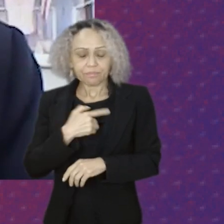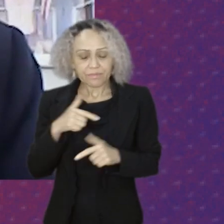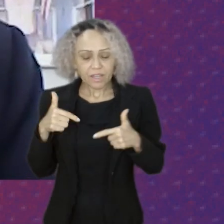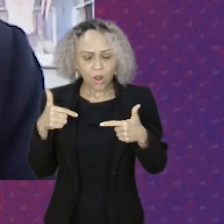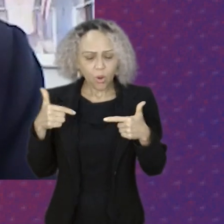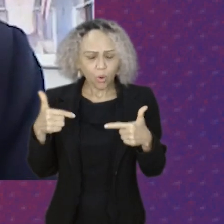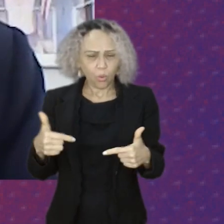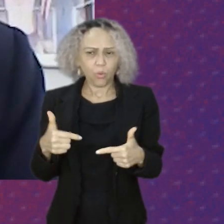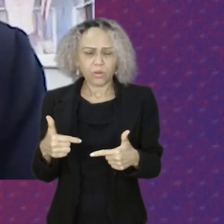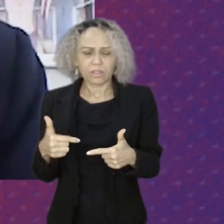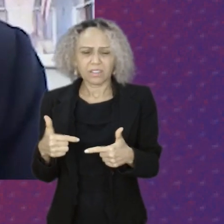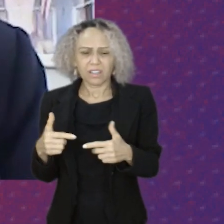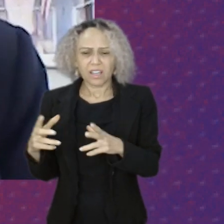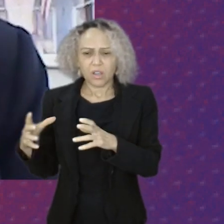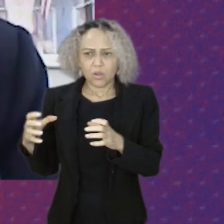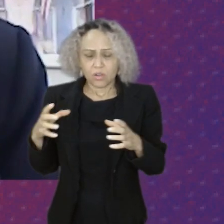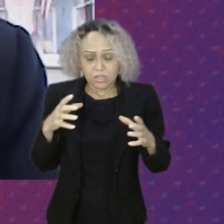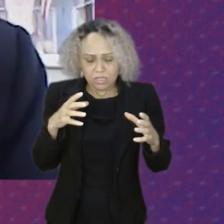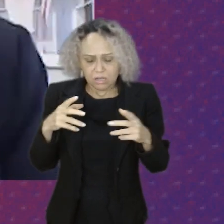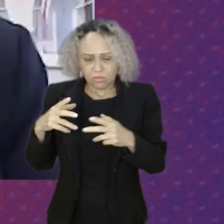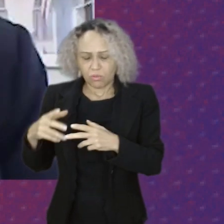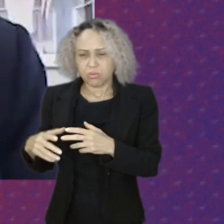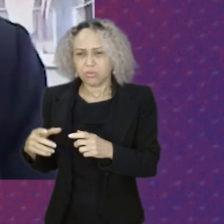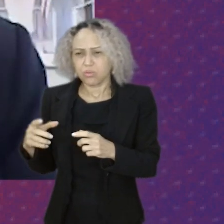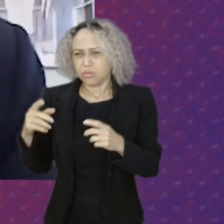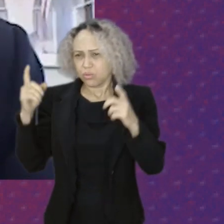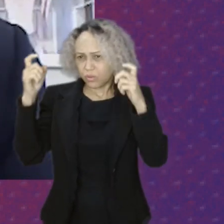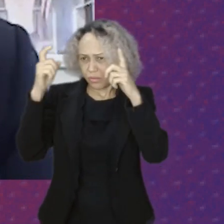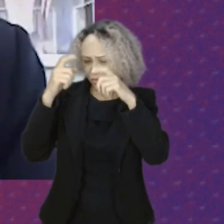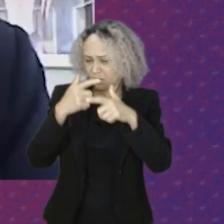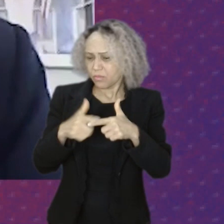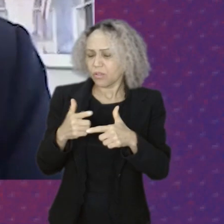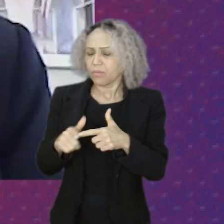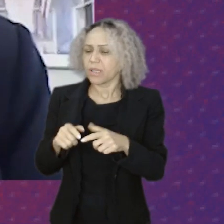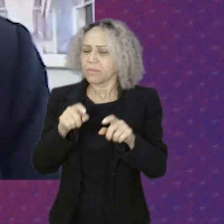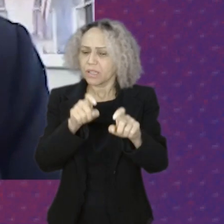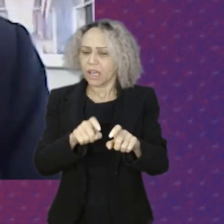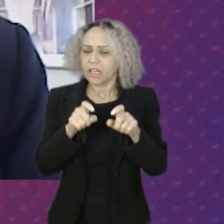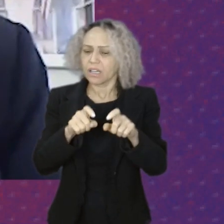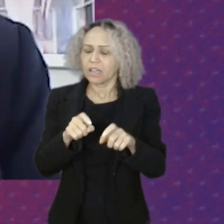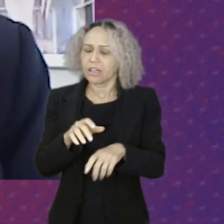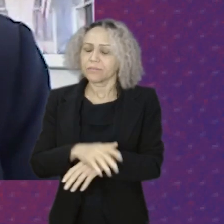os conflitos agrários, que muitos desses engenhos são de latifúndios que